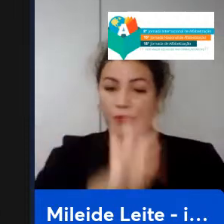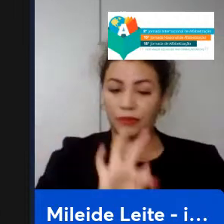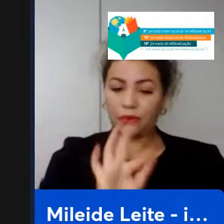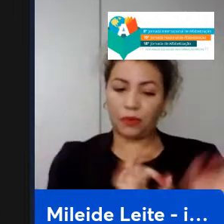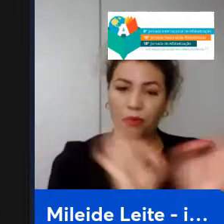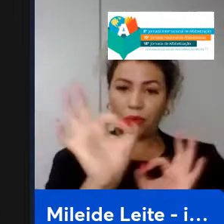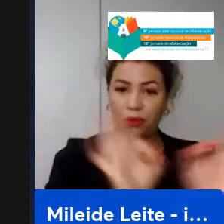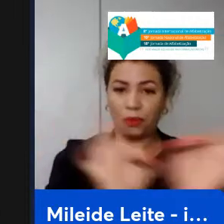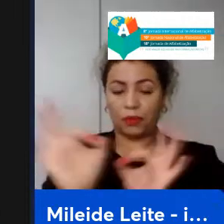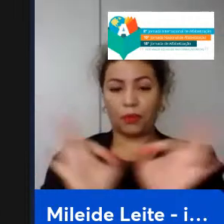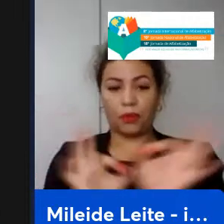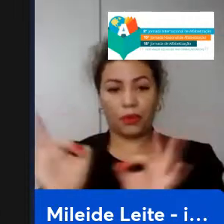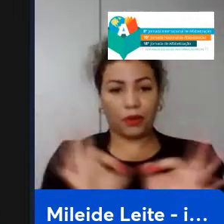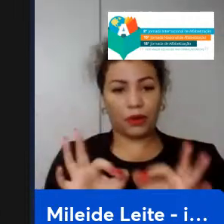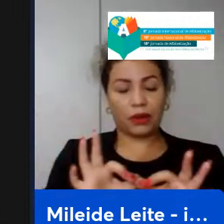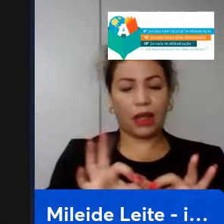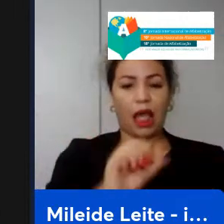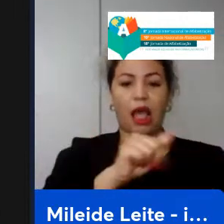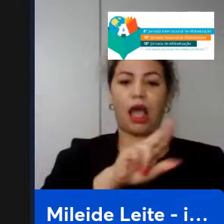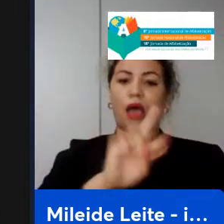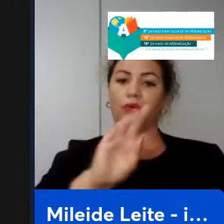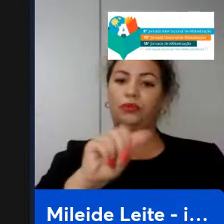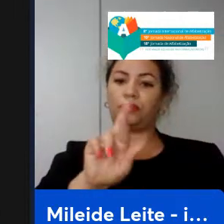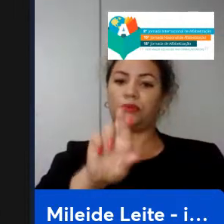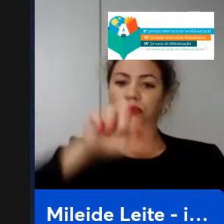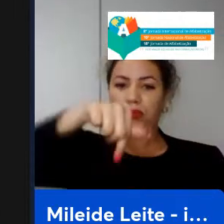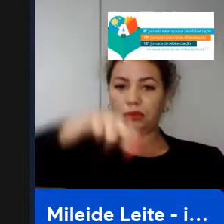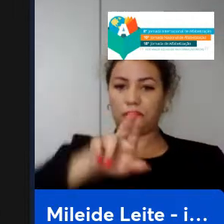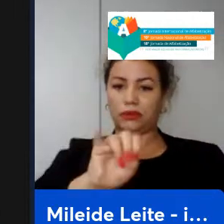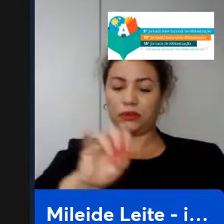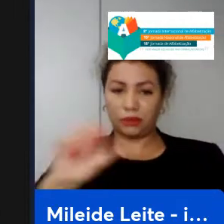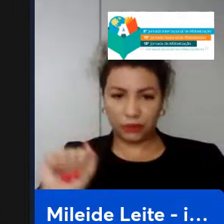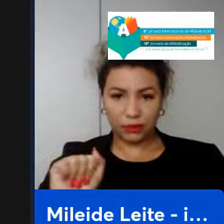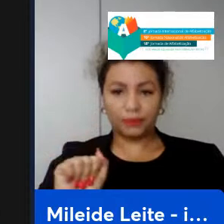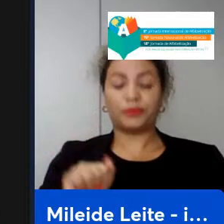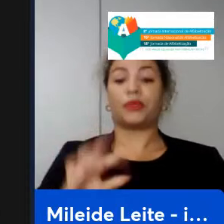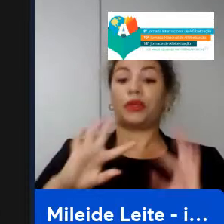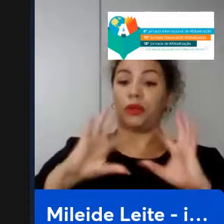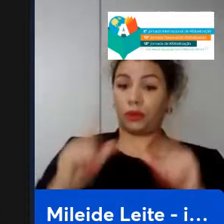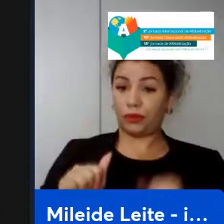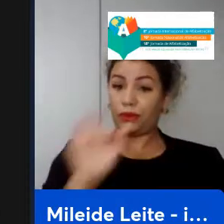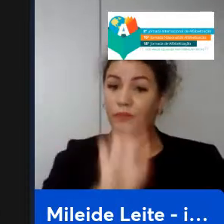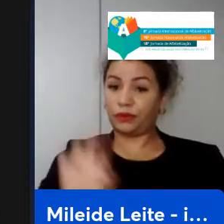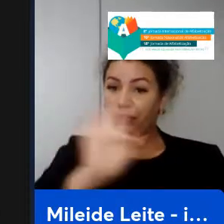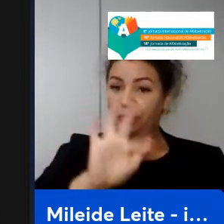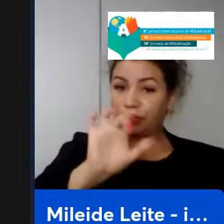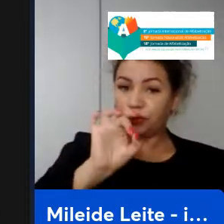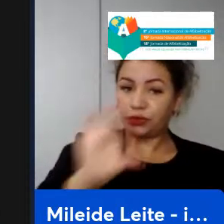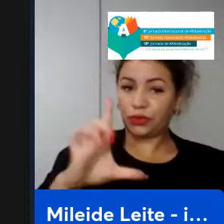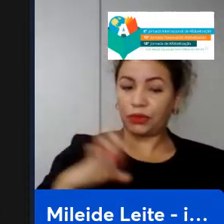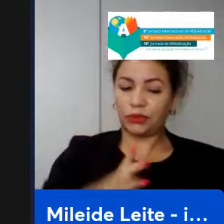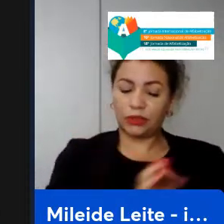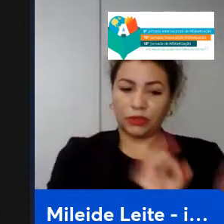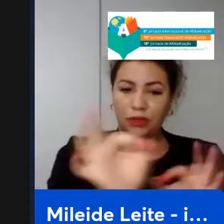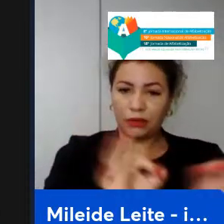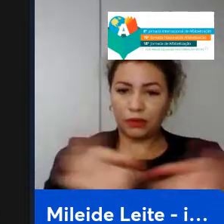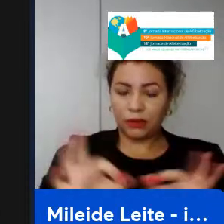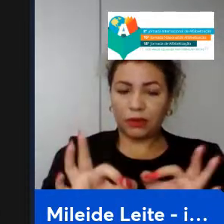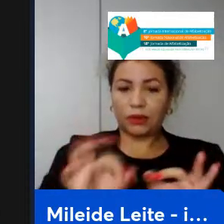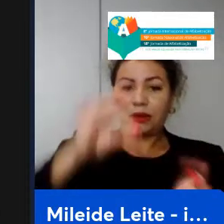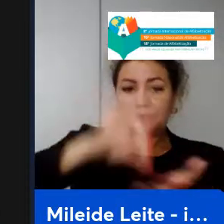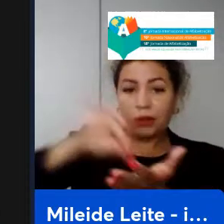constituída como autarquia. As faculdades só teriam os funcionamentos efetivados